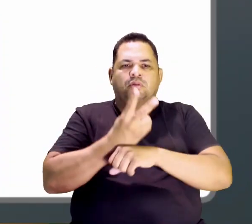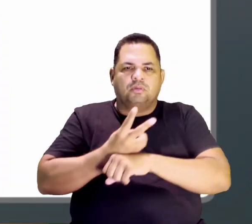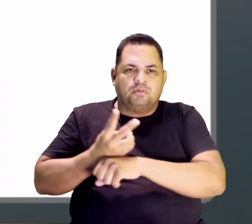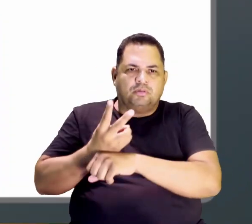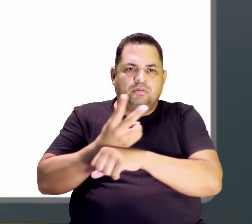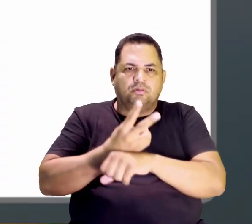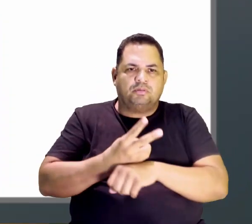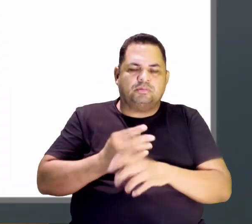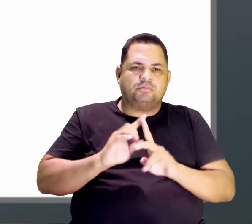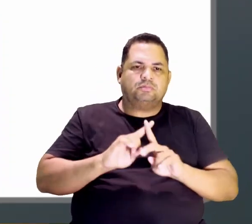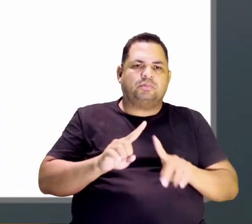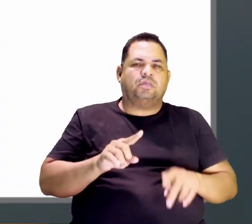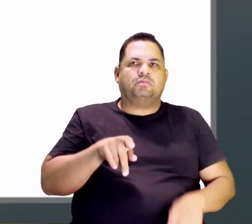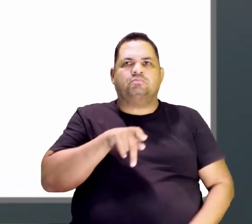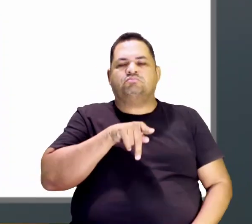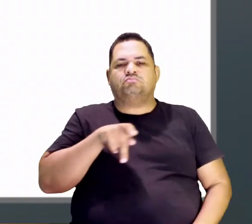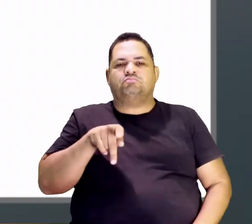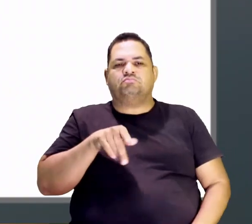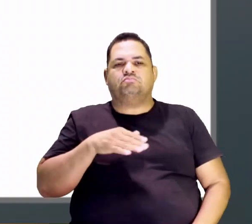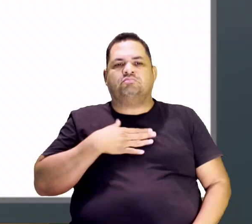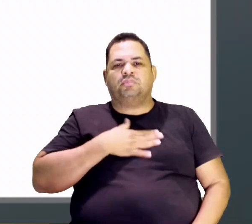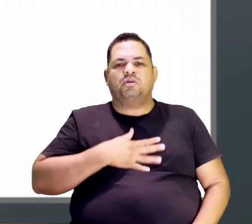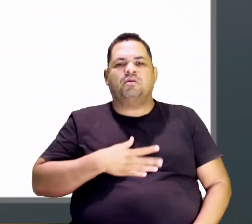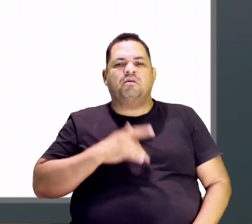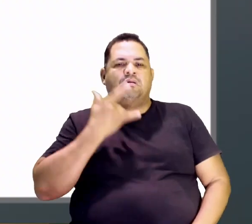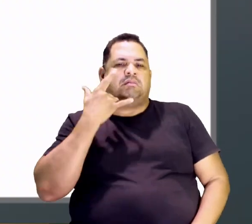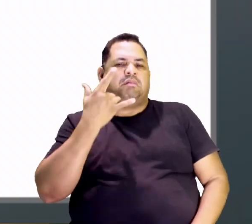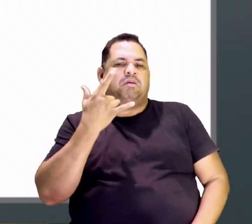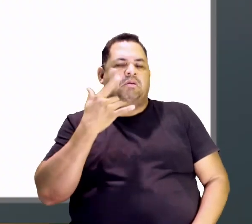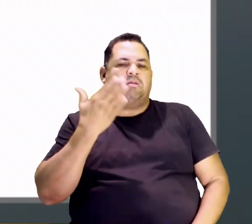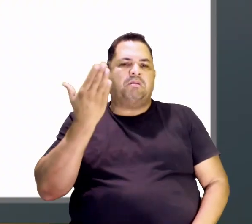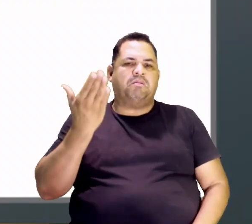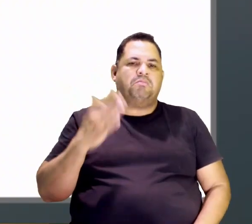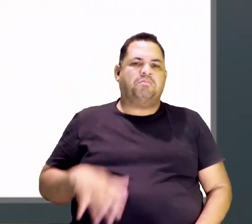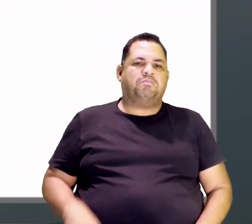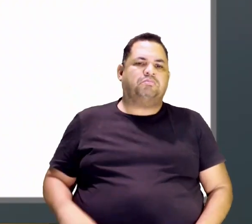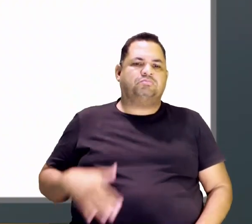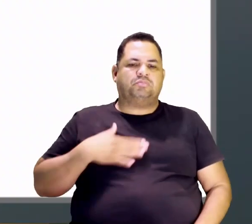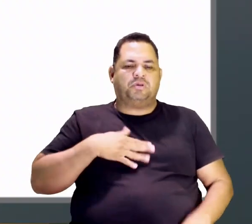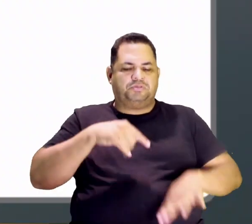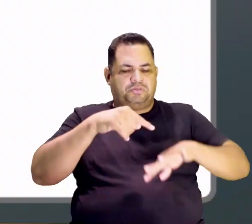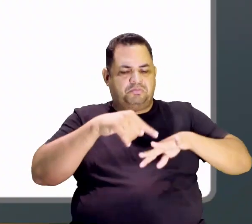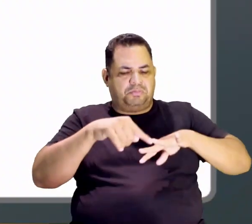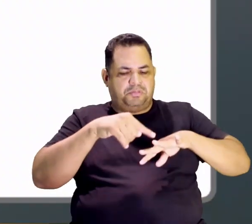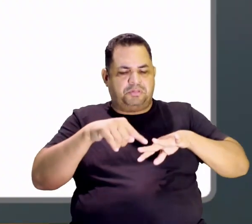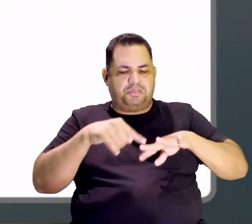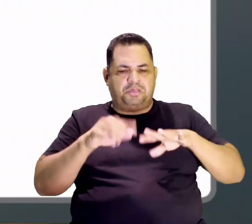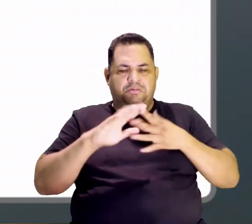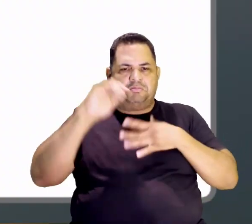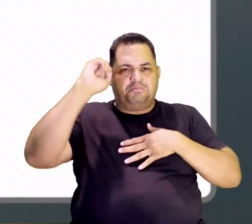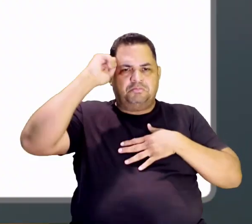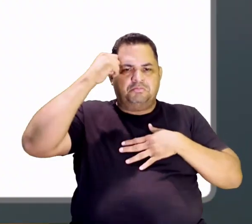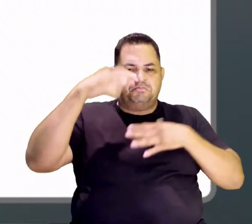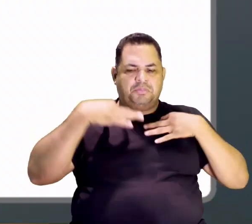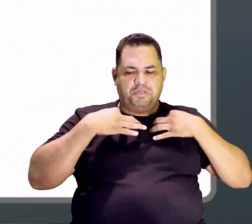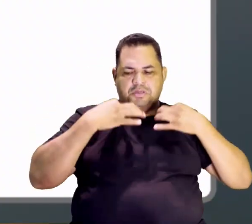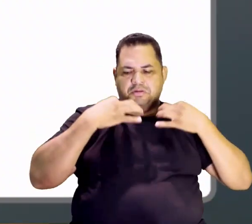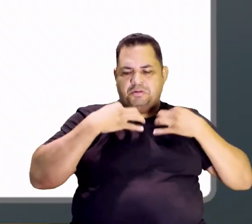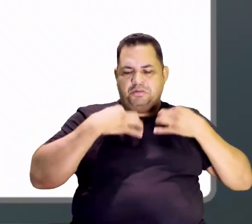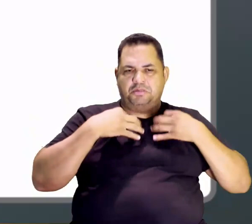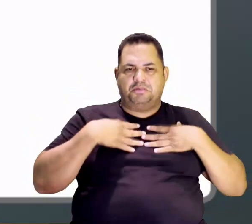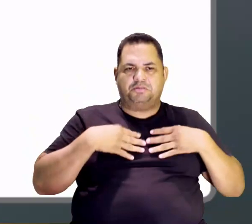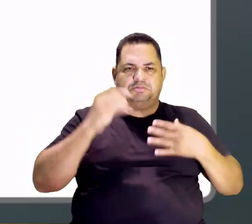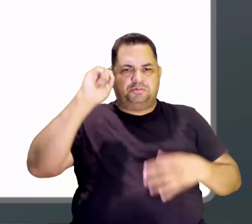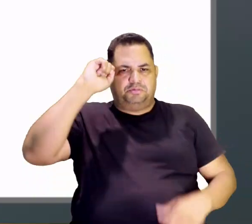coisas. Não, prof, eu já gosto mesmo de um rock pesado, de pintar minhas unhas de preto, de me vestir de preto, um cabelo